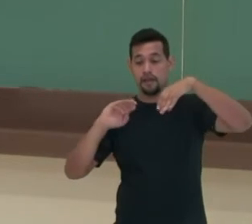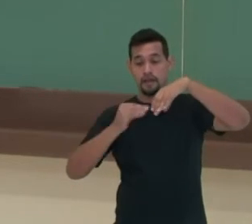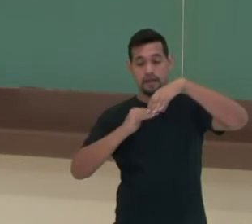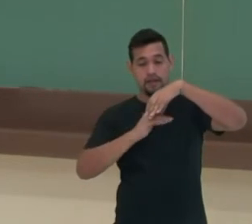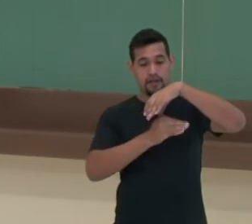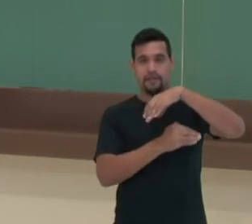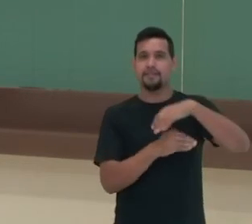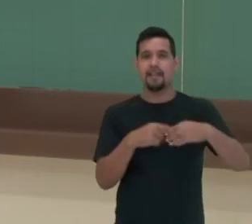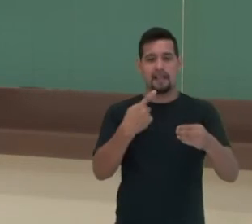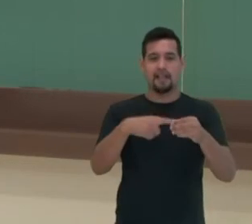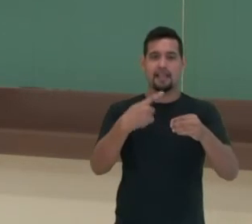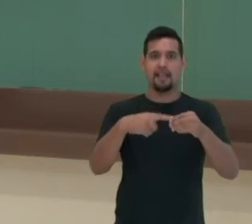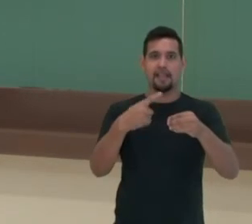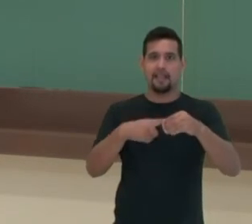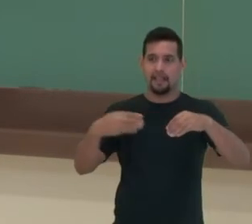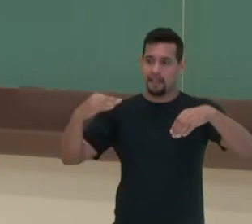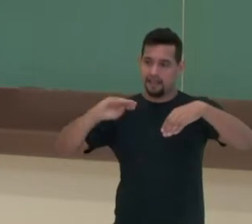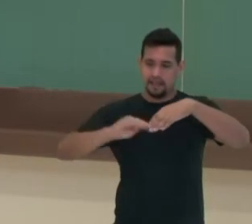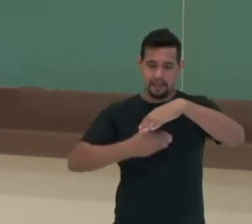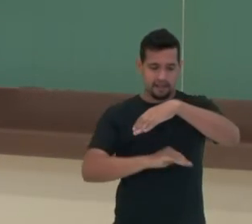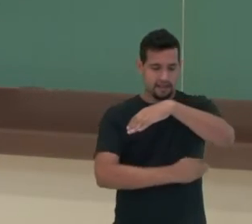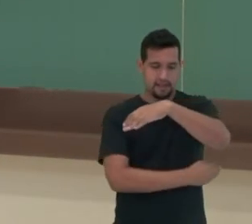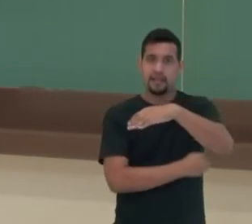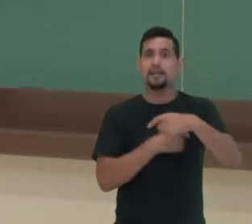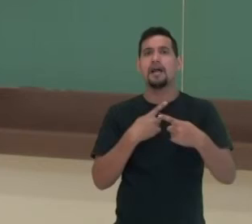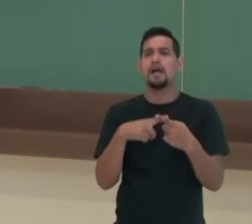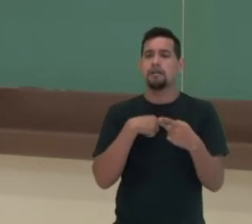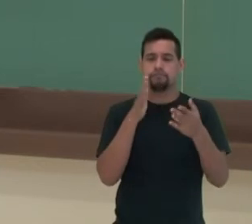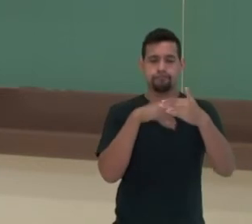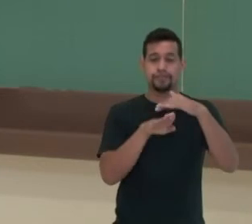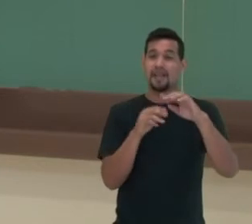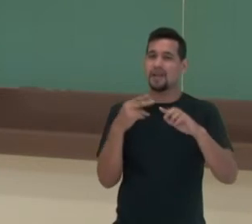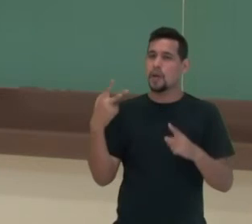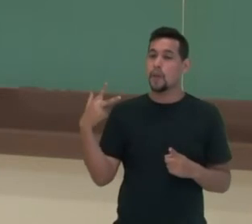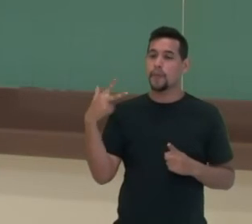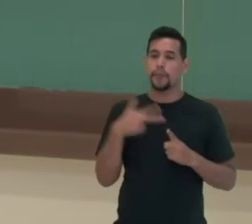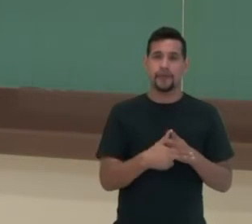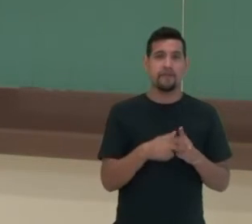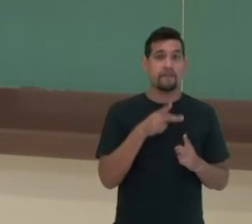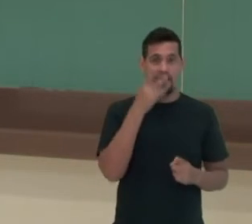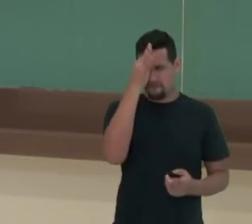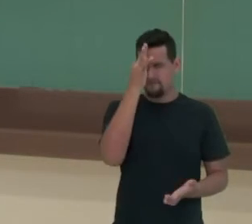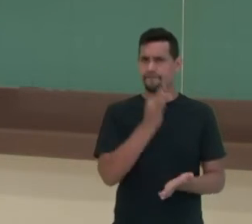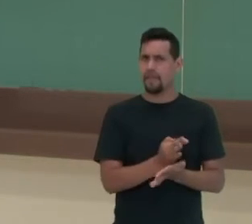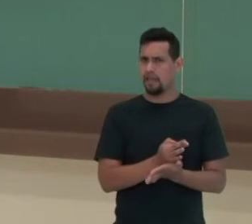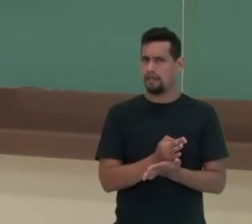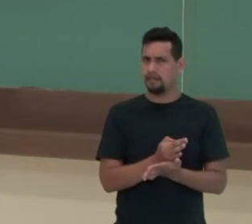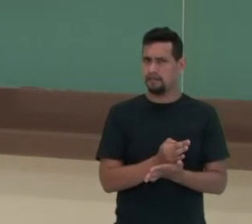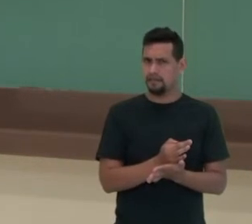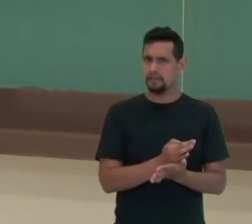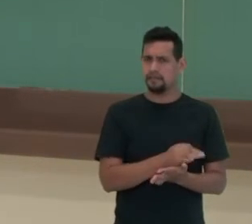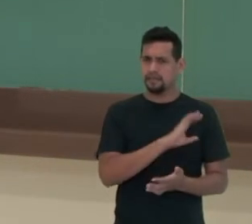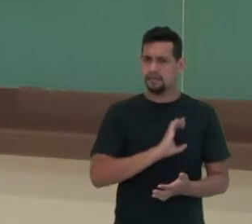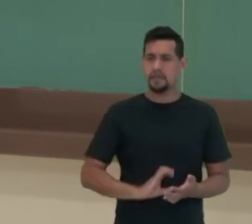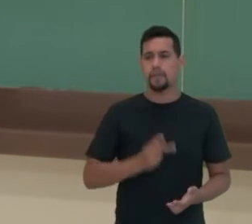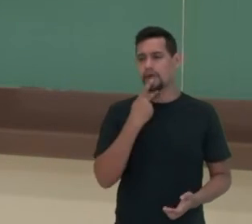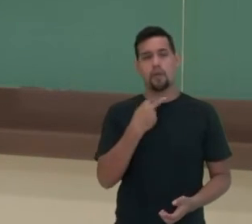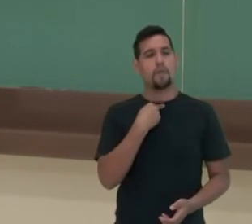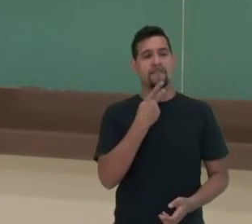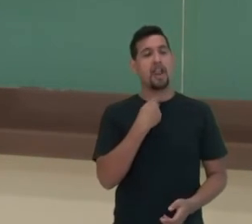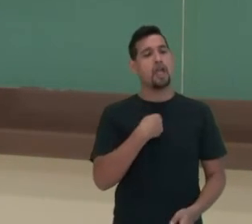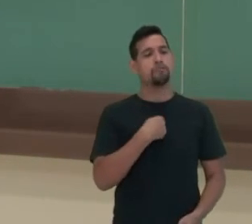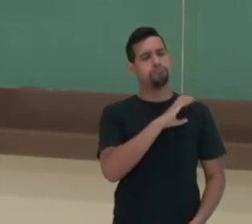cidade. Existem várias catacumbas. Como era proibido professar a fé cristã, dizer que era cristão,